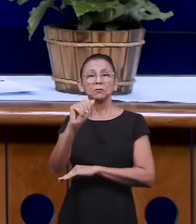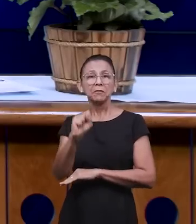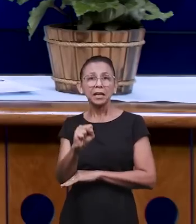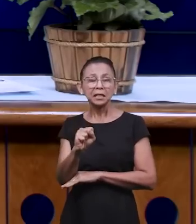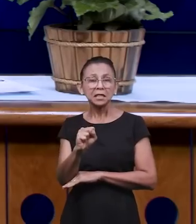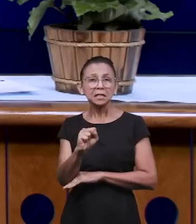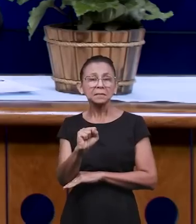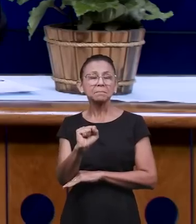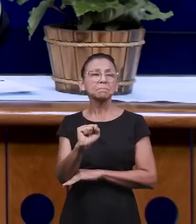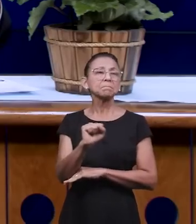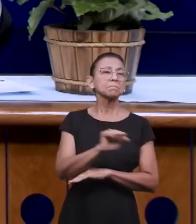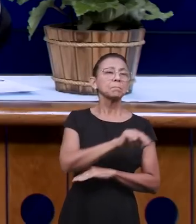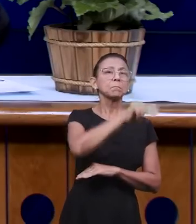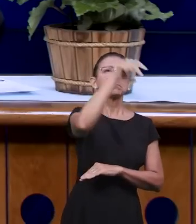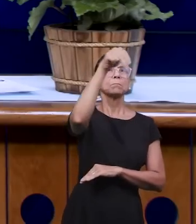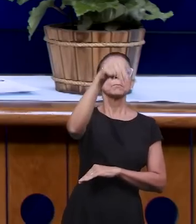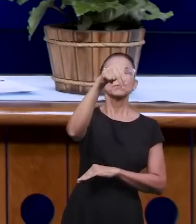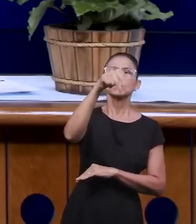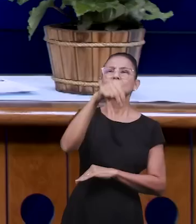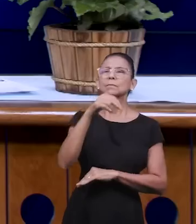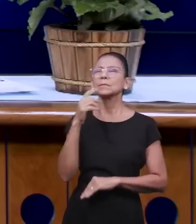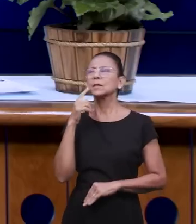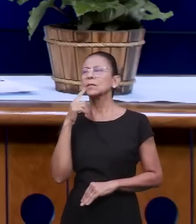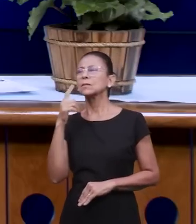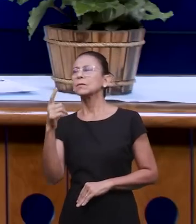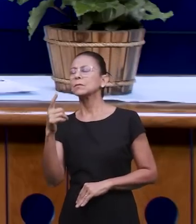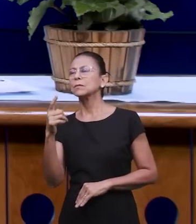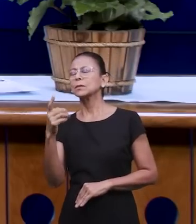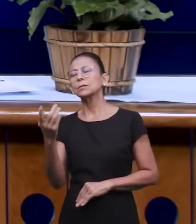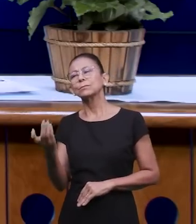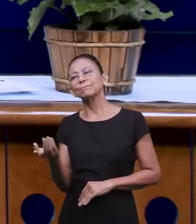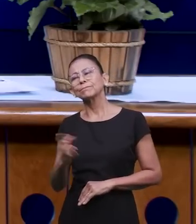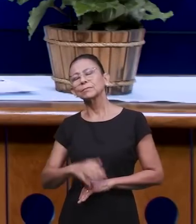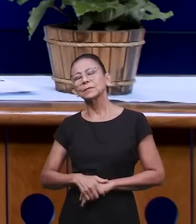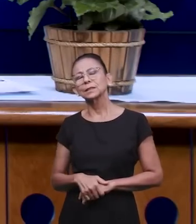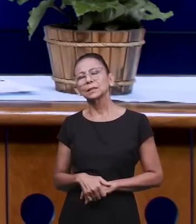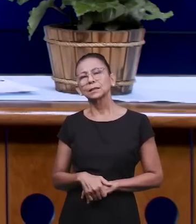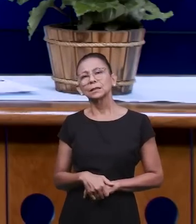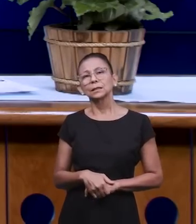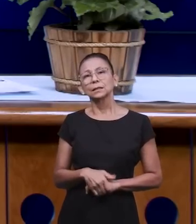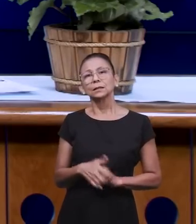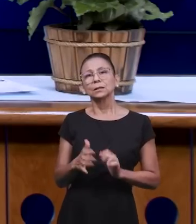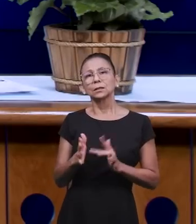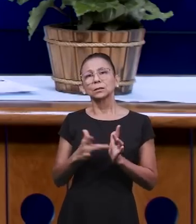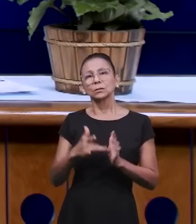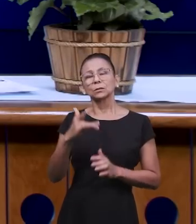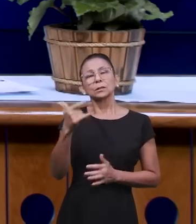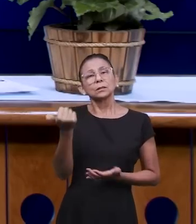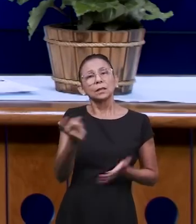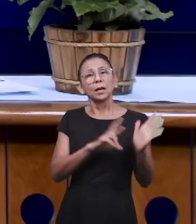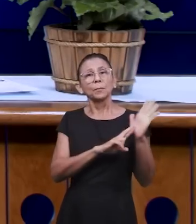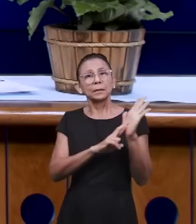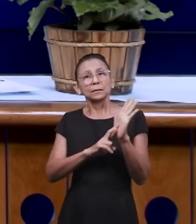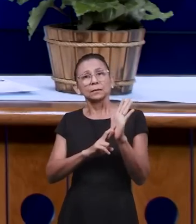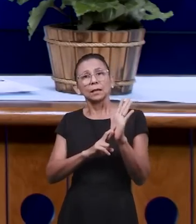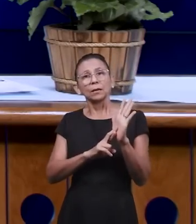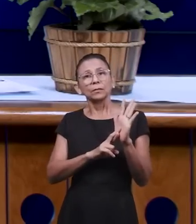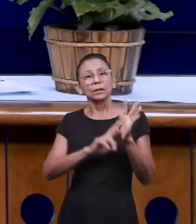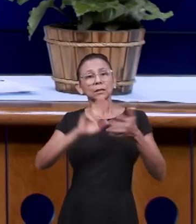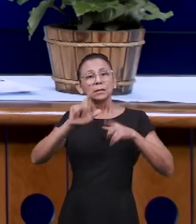de Jerusalém e avistou o templo, que aquilo tudo significava o povo de